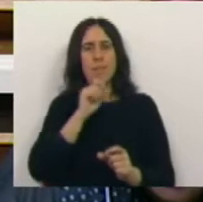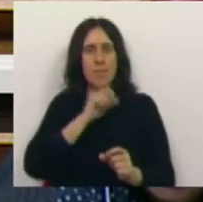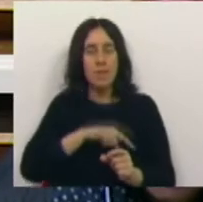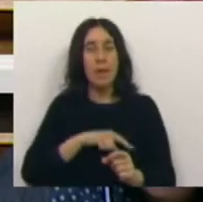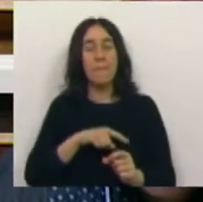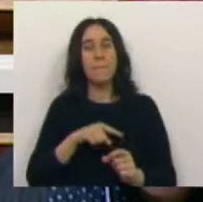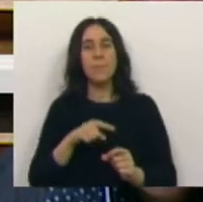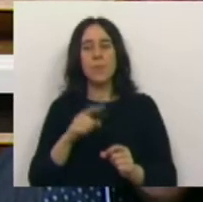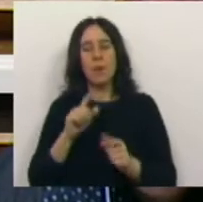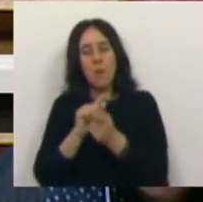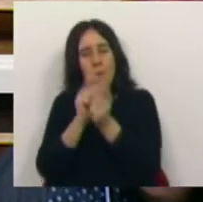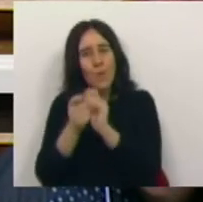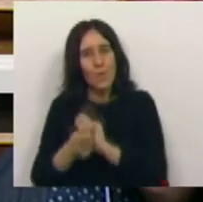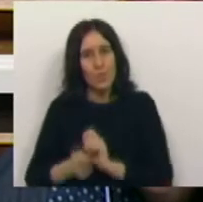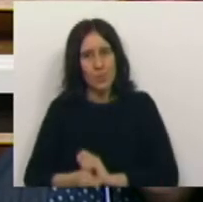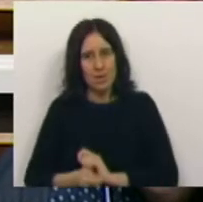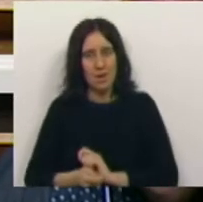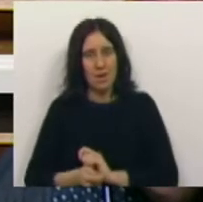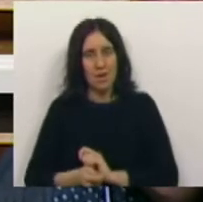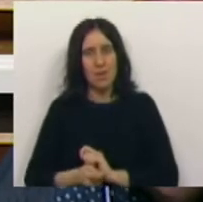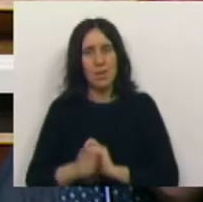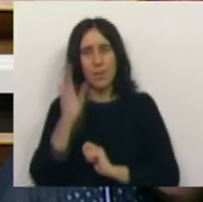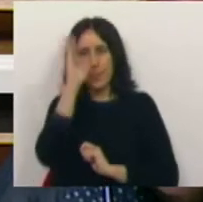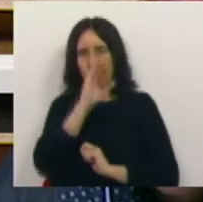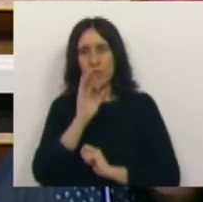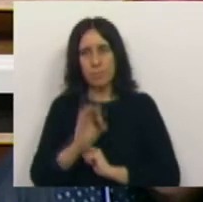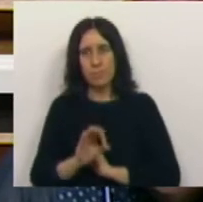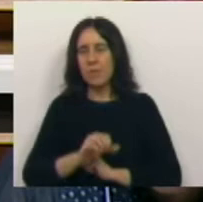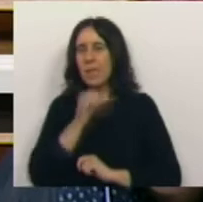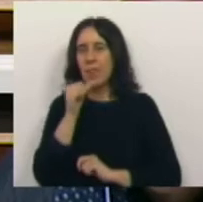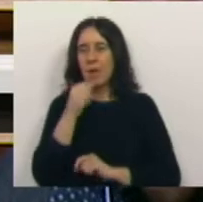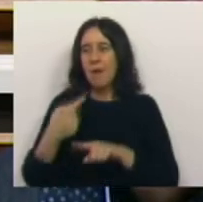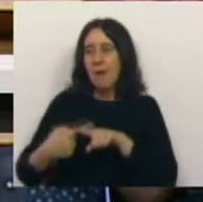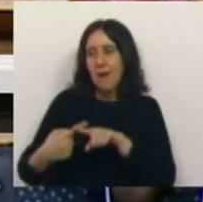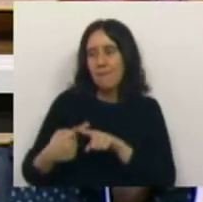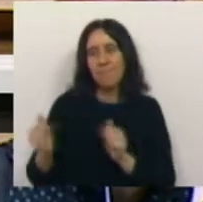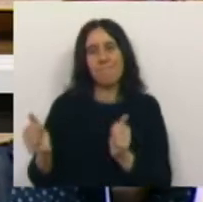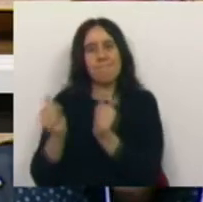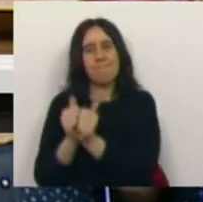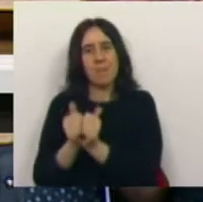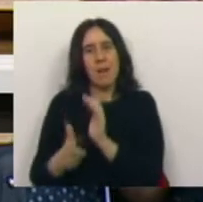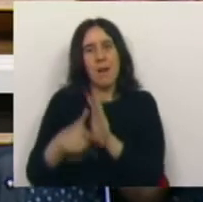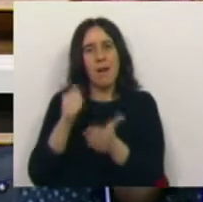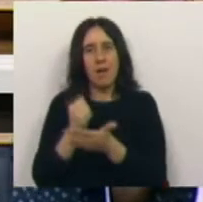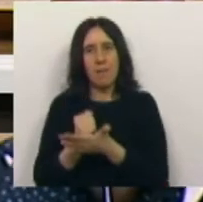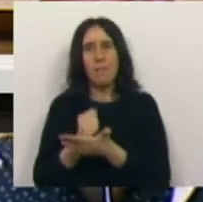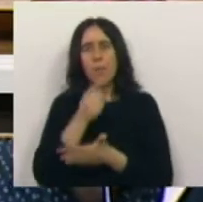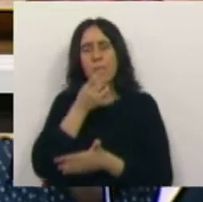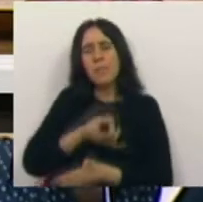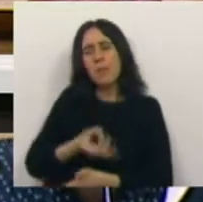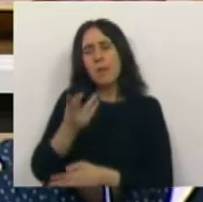fugir, de as contornar. Está sempre ao lado dos grandes interesses, seja para conceder borlas